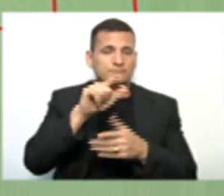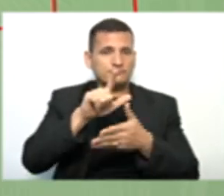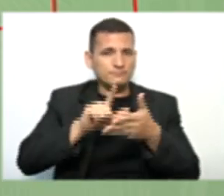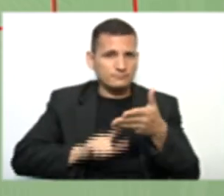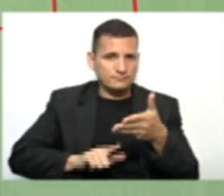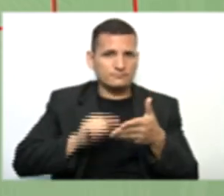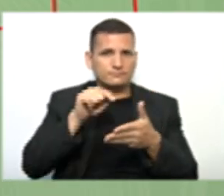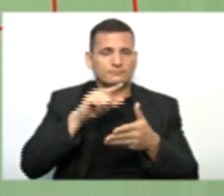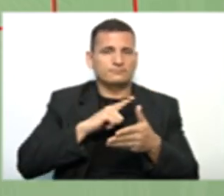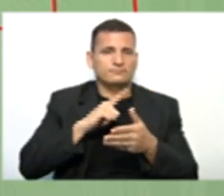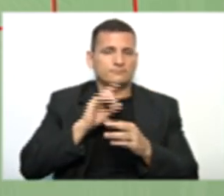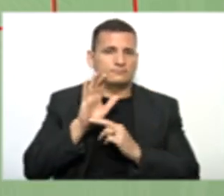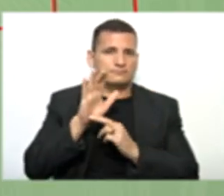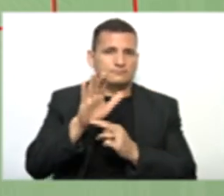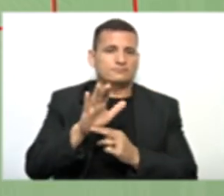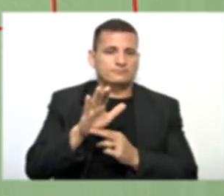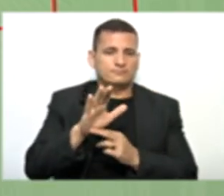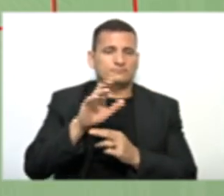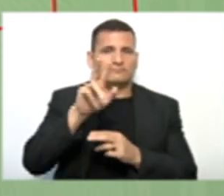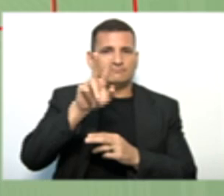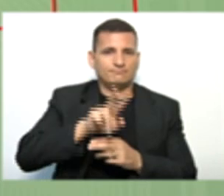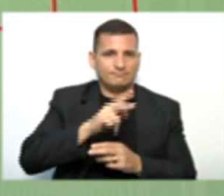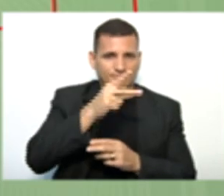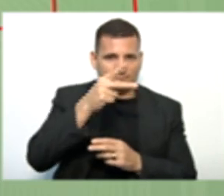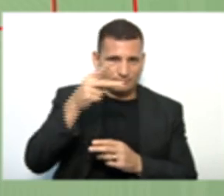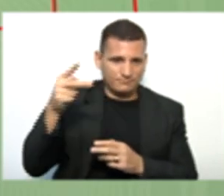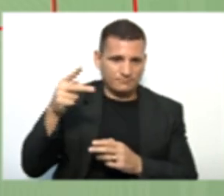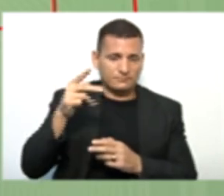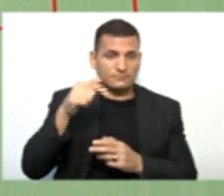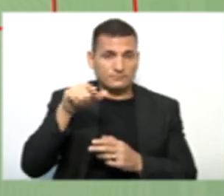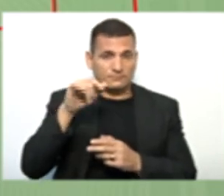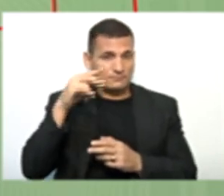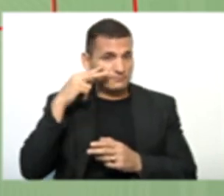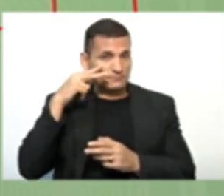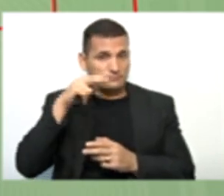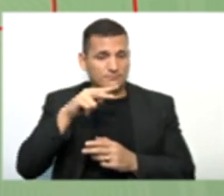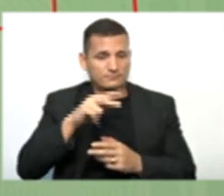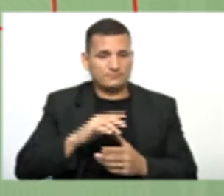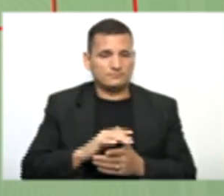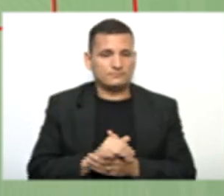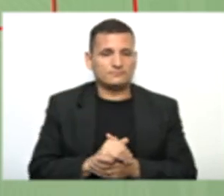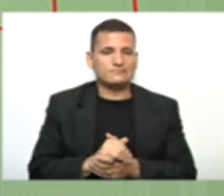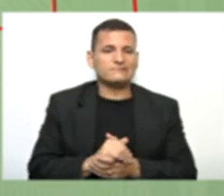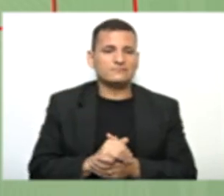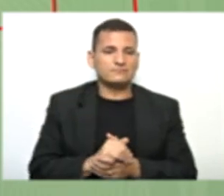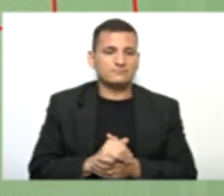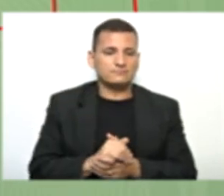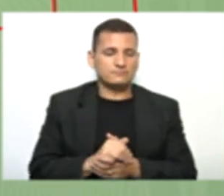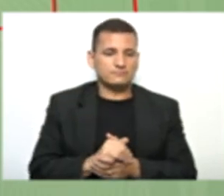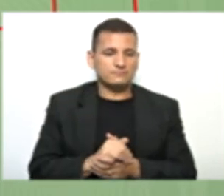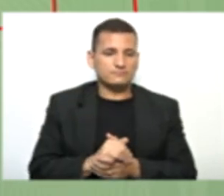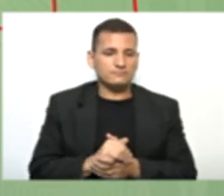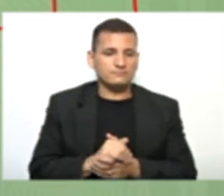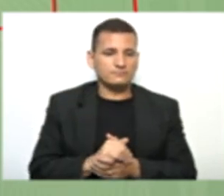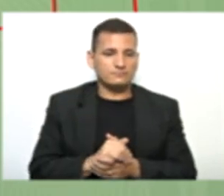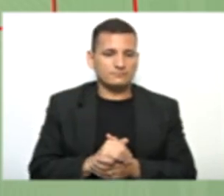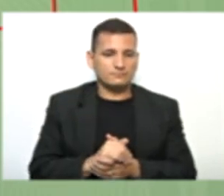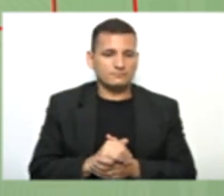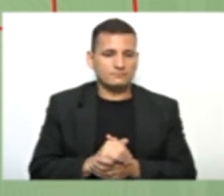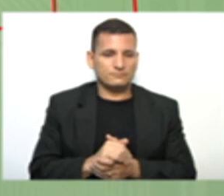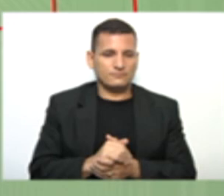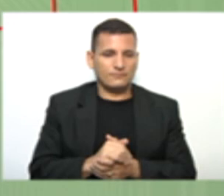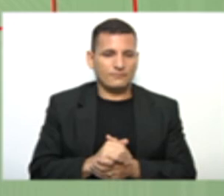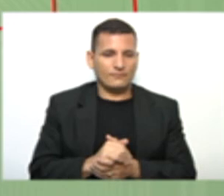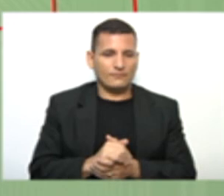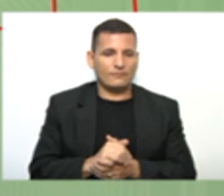é representada no jogo da velha. Olha o que eu fiz aqui, ó. Se você puder prestar atenção, eu fiz da seguinte forma. Entrada, aí eu dei